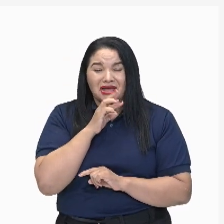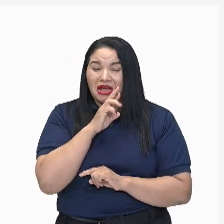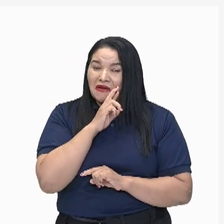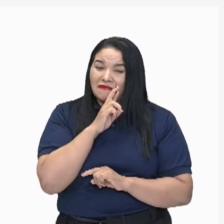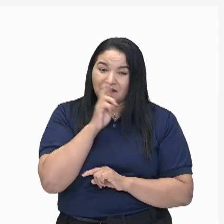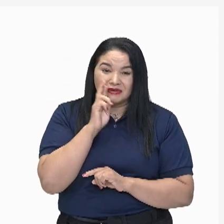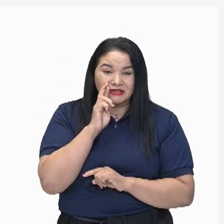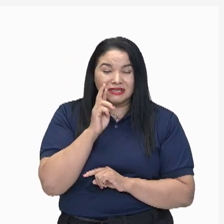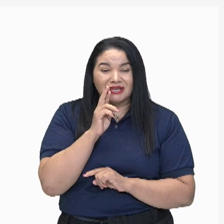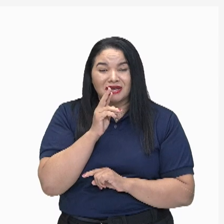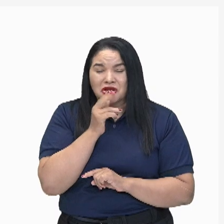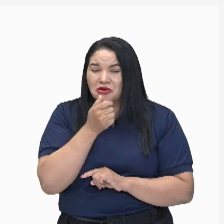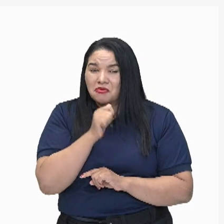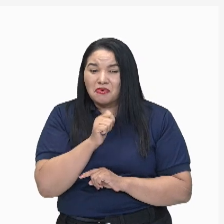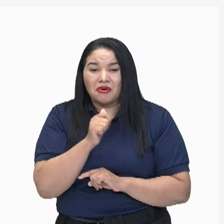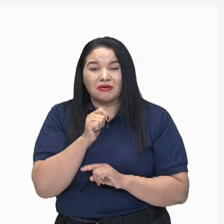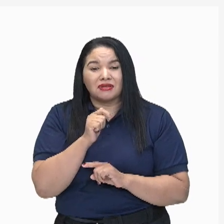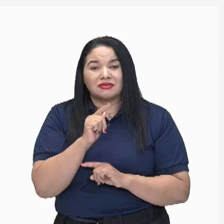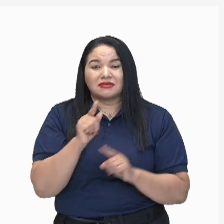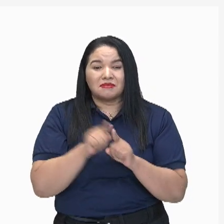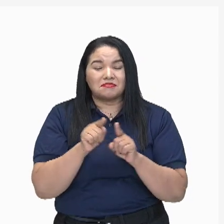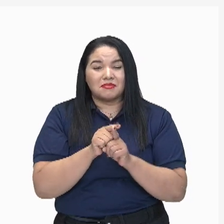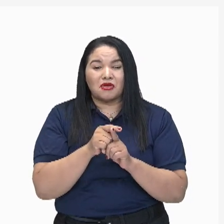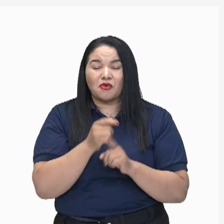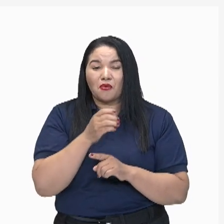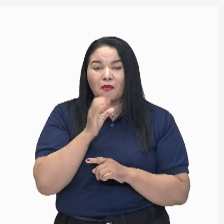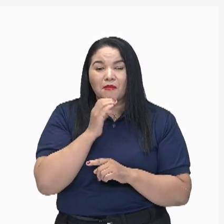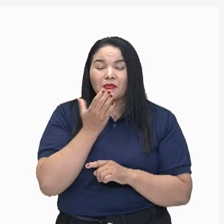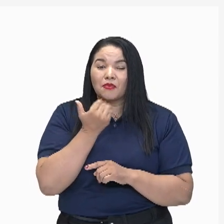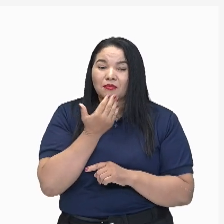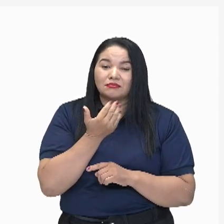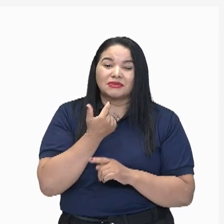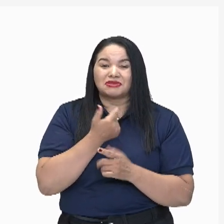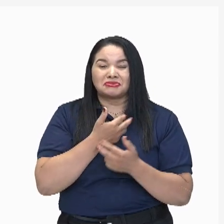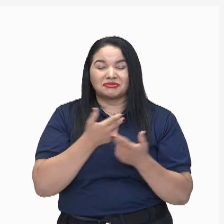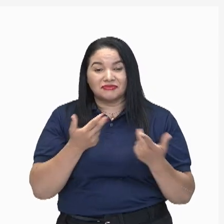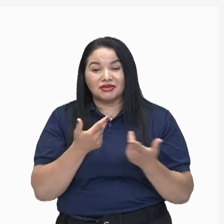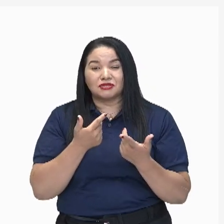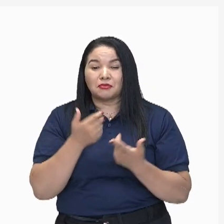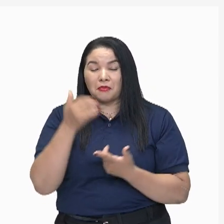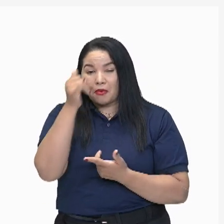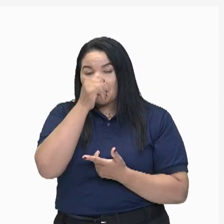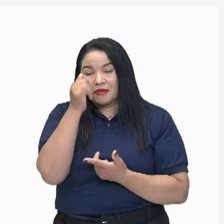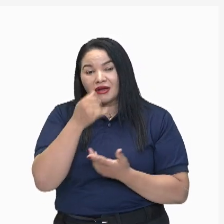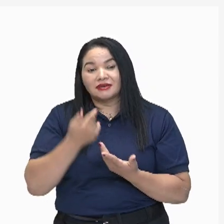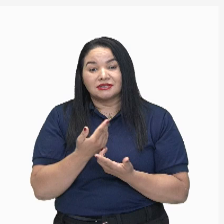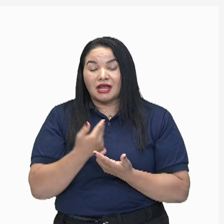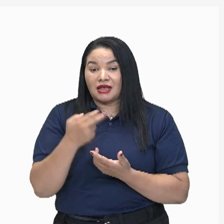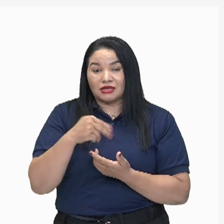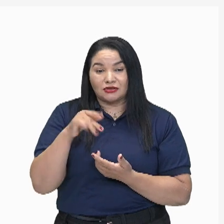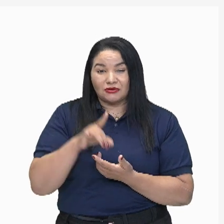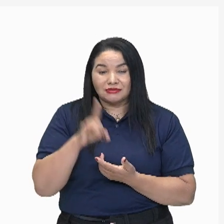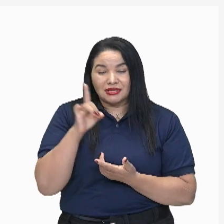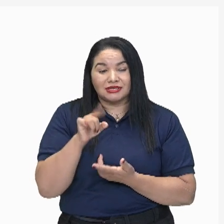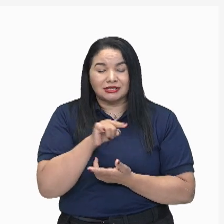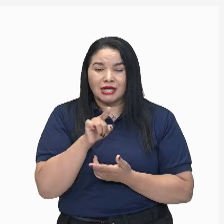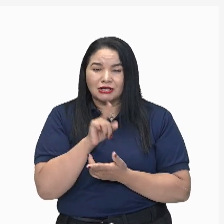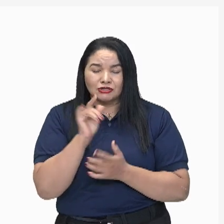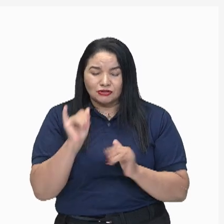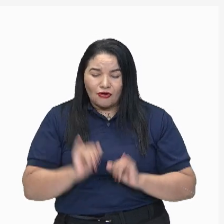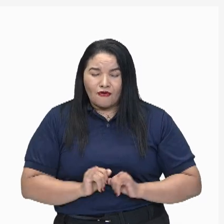comendo besteira, veio do Nordeste buscando uma vida melhor ali para o Sudeste. E ela vai sofrendo todas as